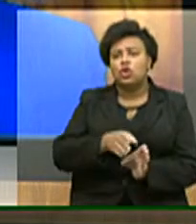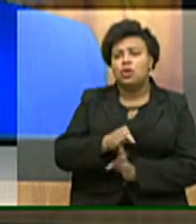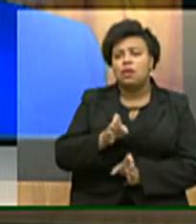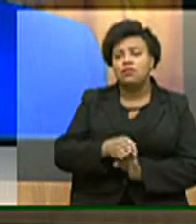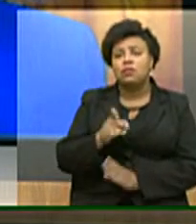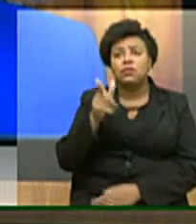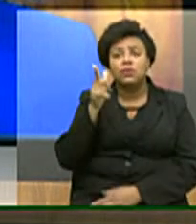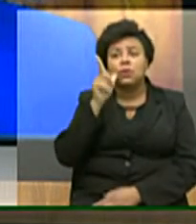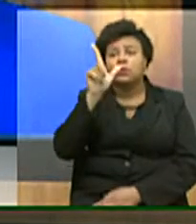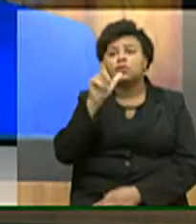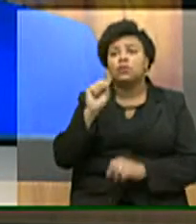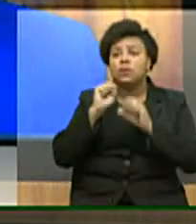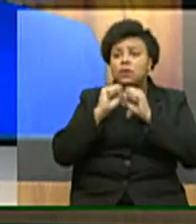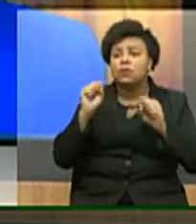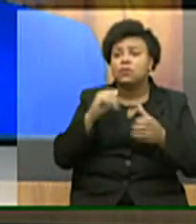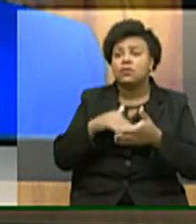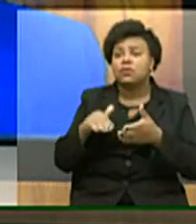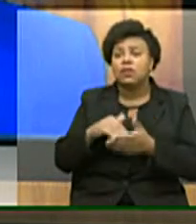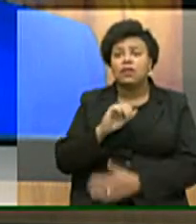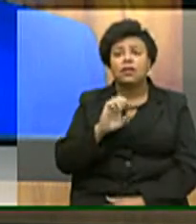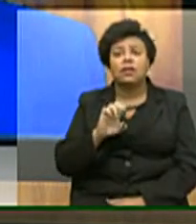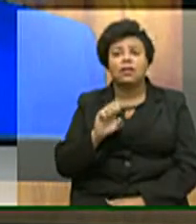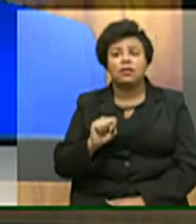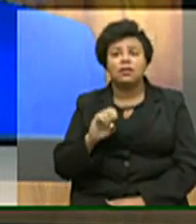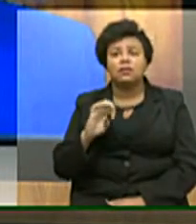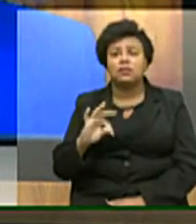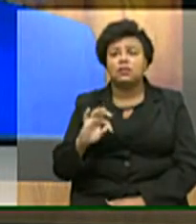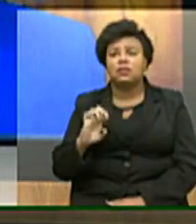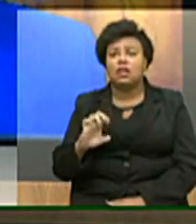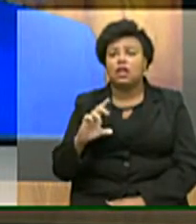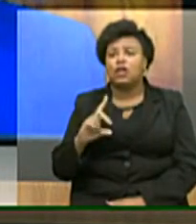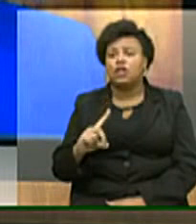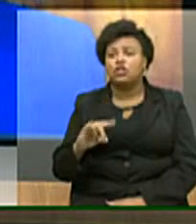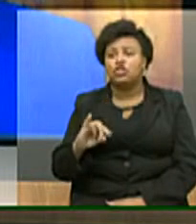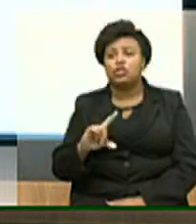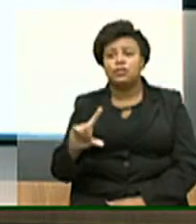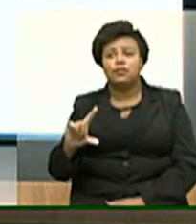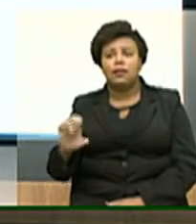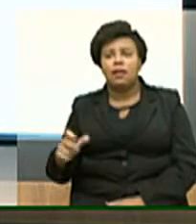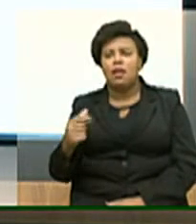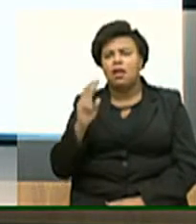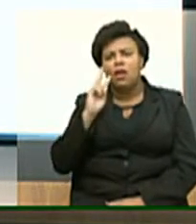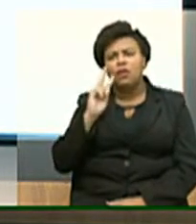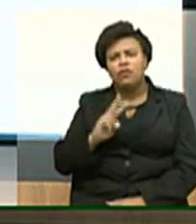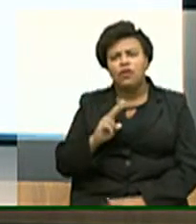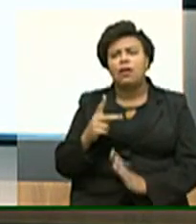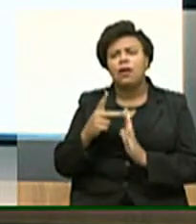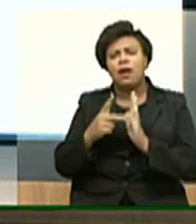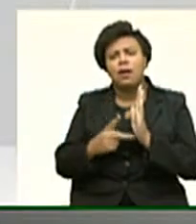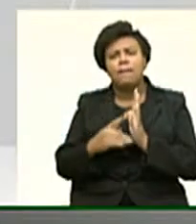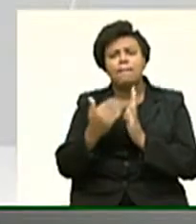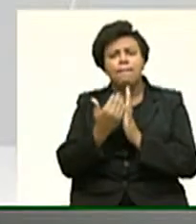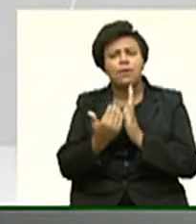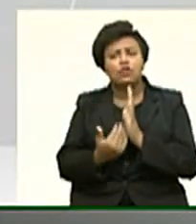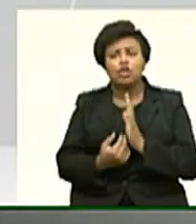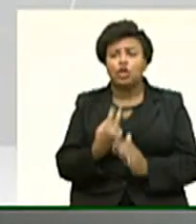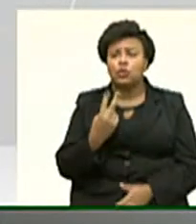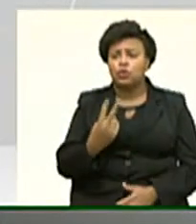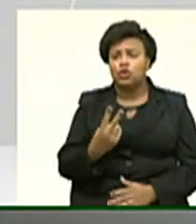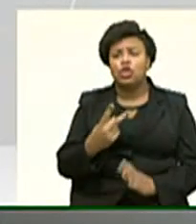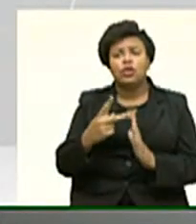que conseguiu o secretário Stedley, porque eu estou olhando aqui os projetos, os dois